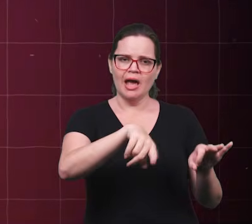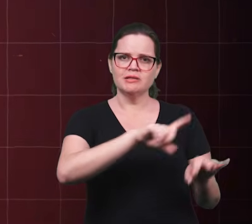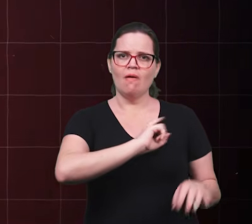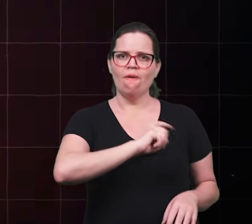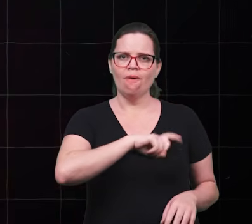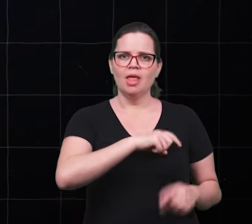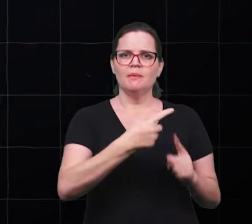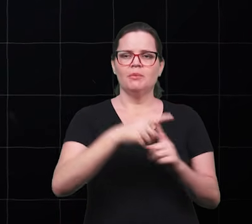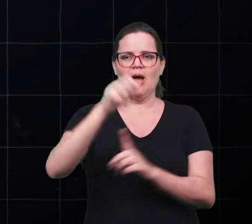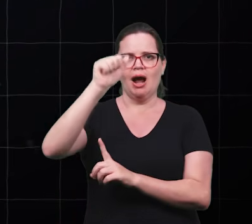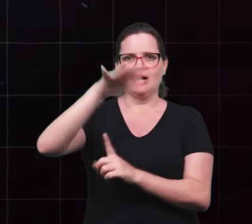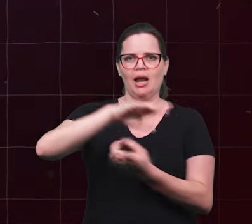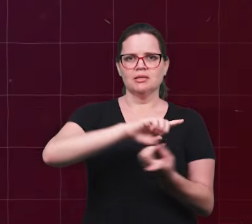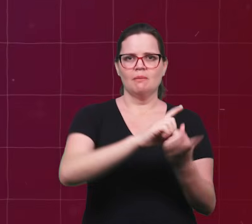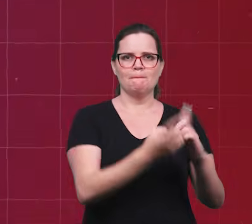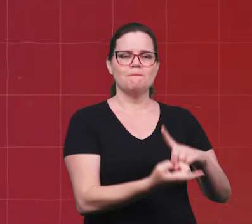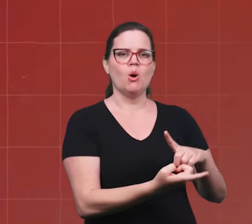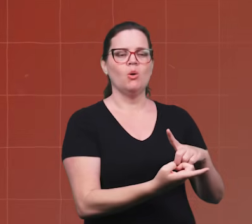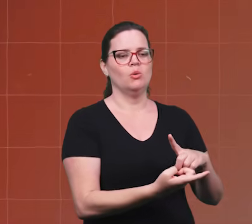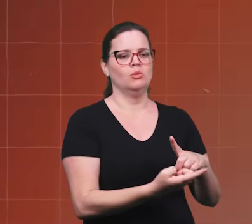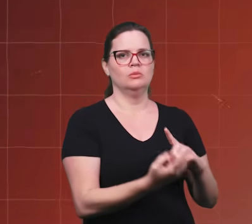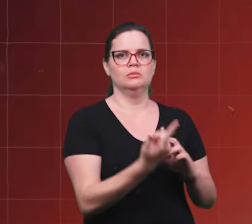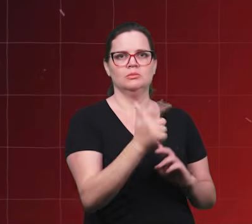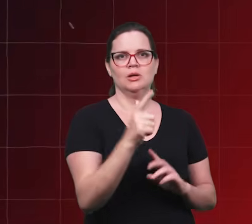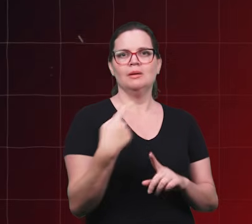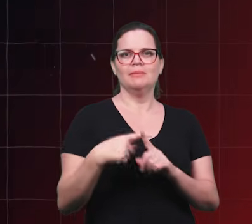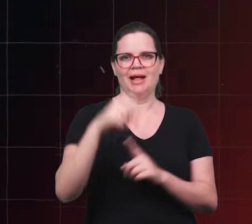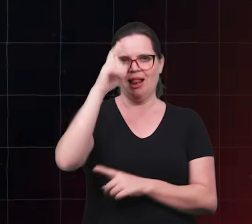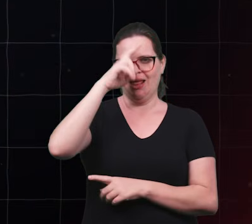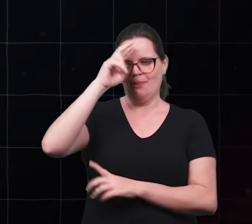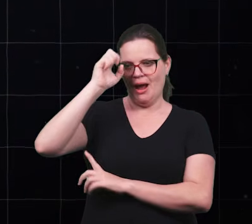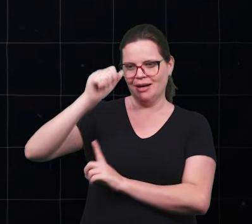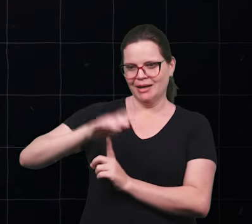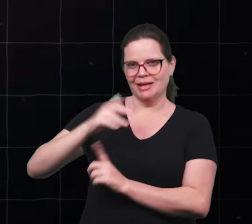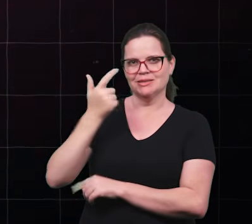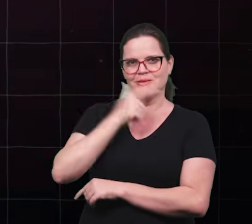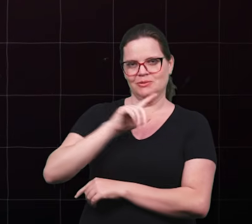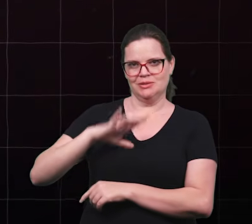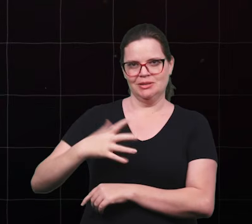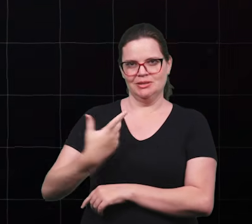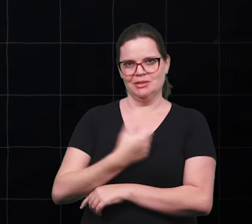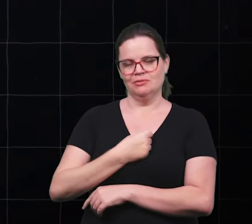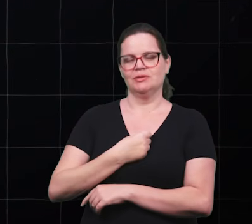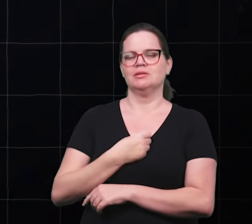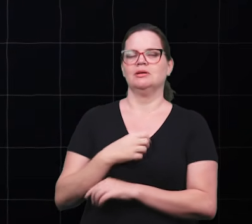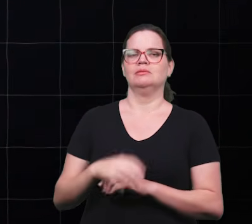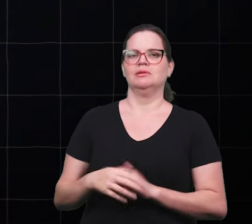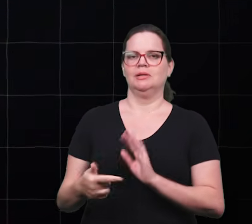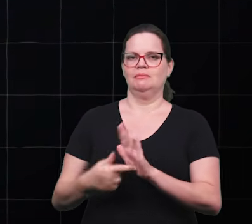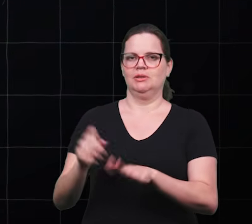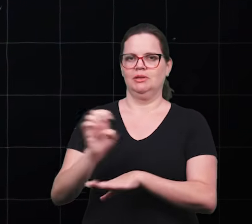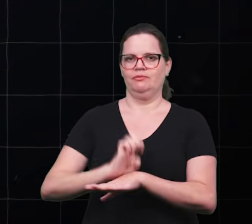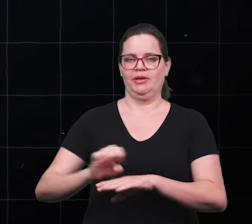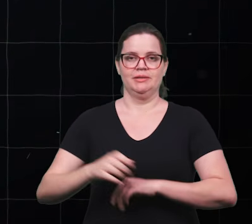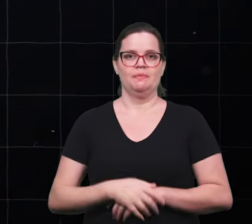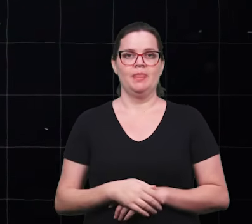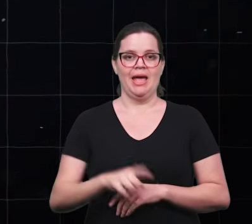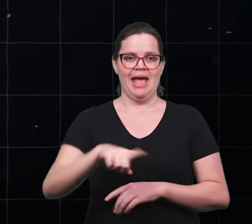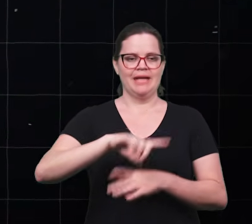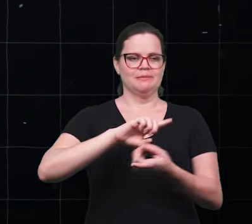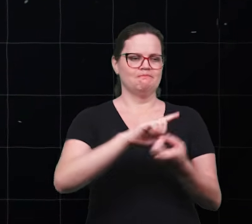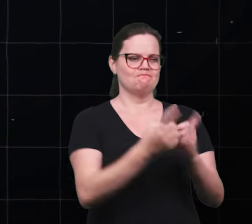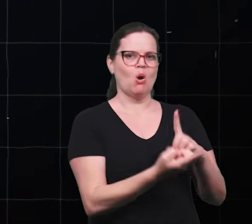dissolução a graça de Deus, então, aquela graça que gerou salvação por meio da fé, né? Lá em Efésios, e negam a